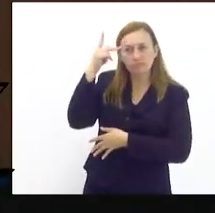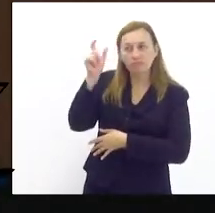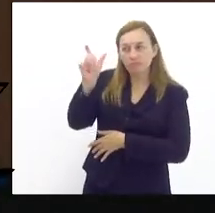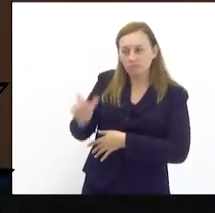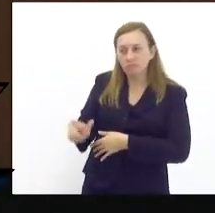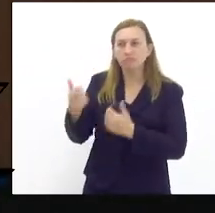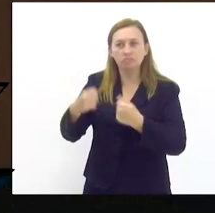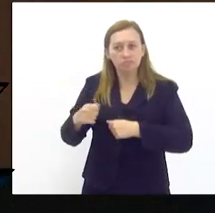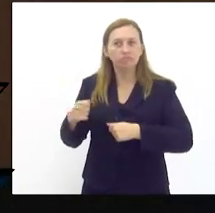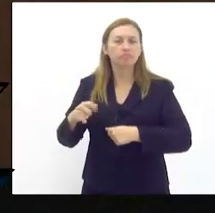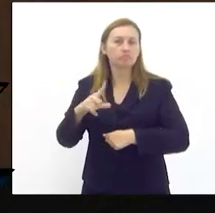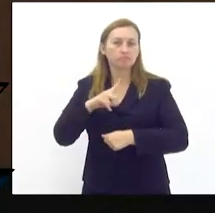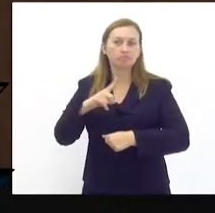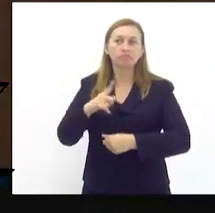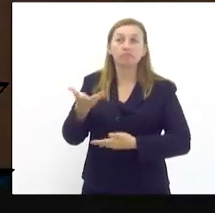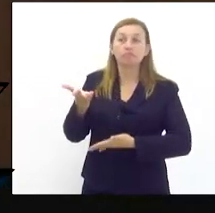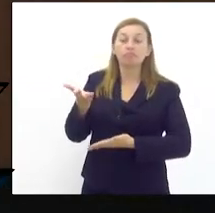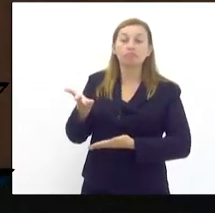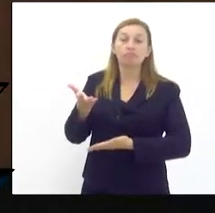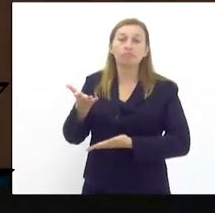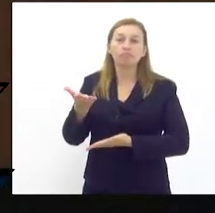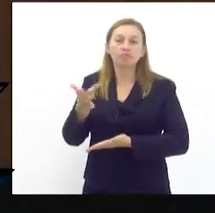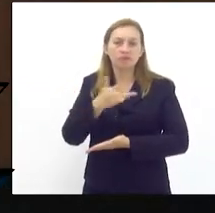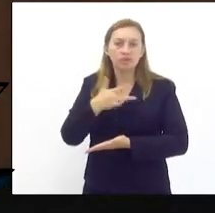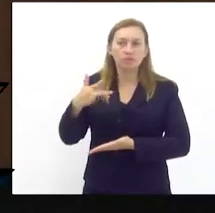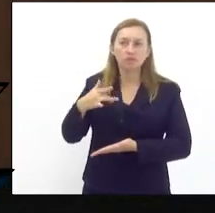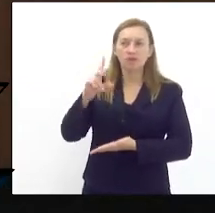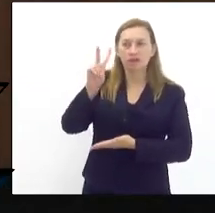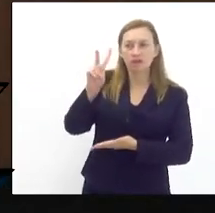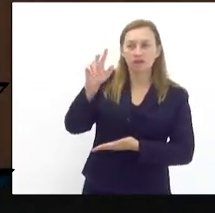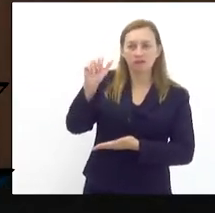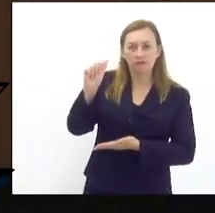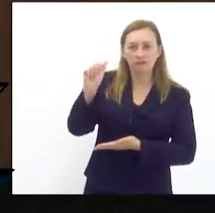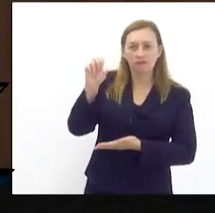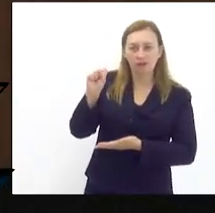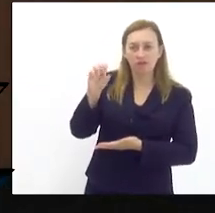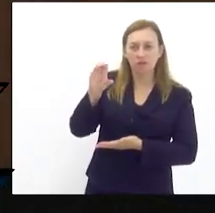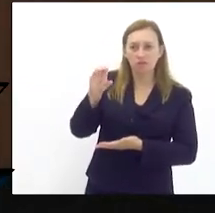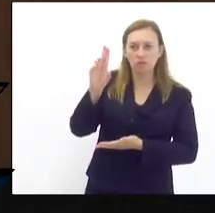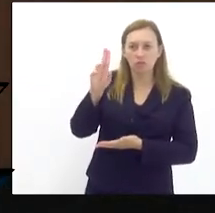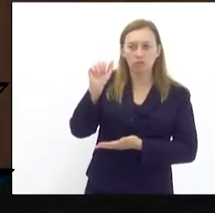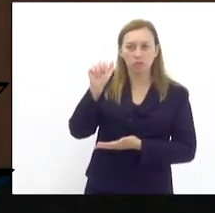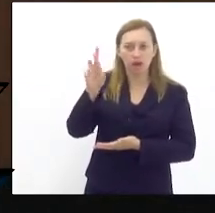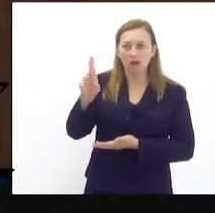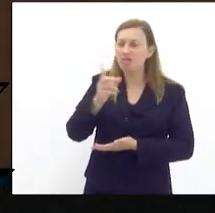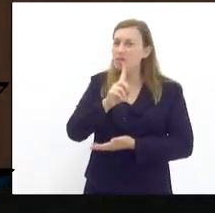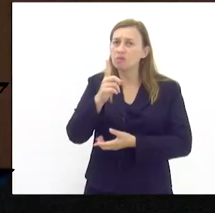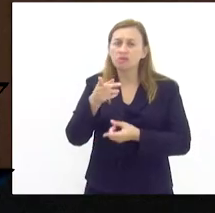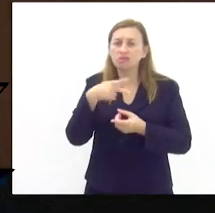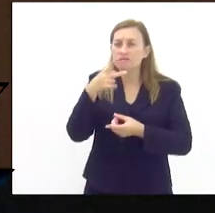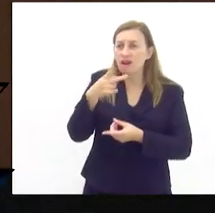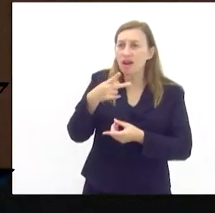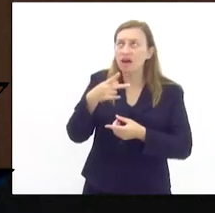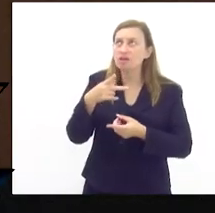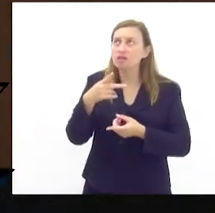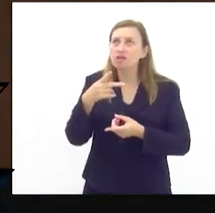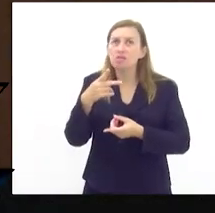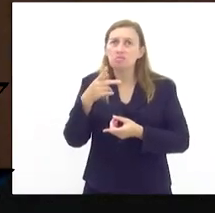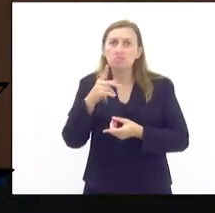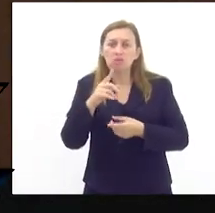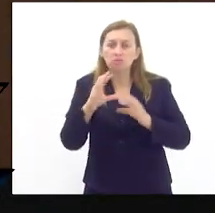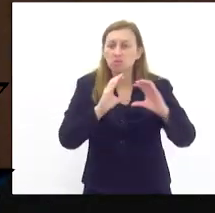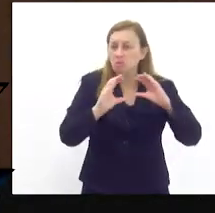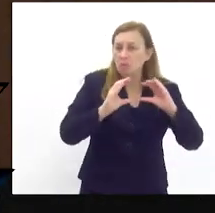ter com a saúde vascular é um assunto presidente que não se fala é um assunto que não se